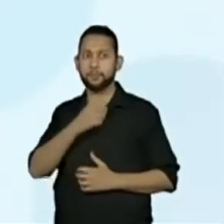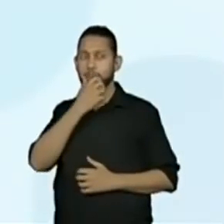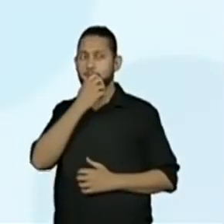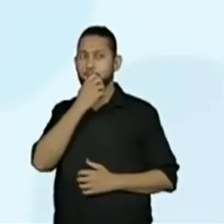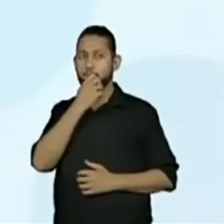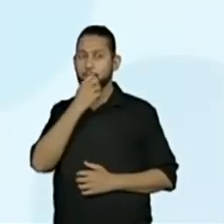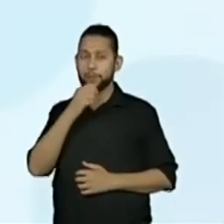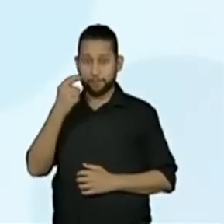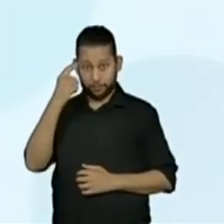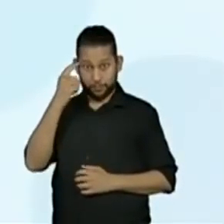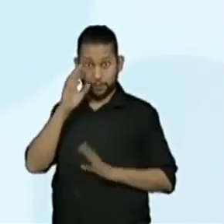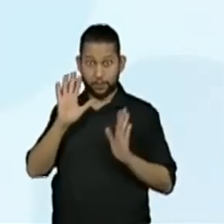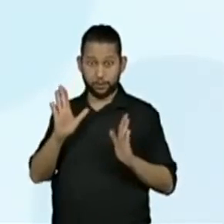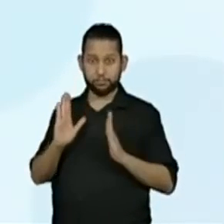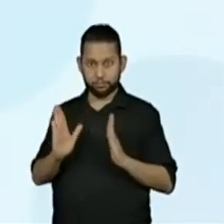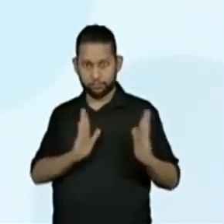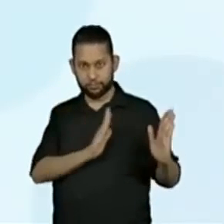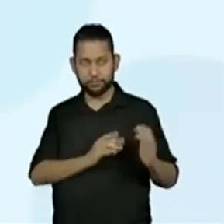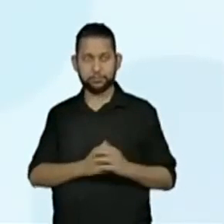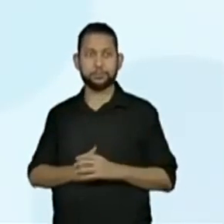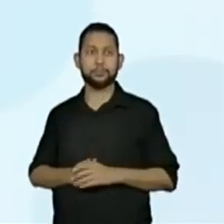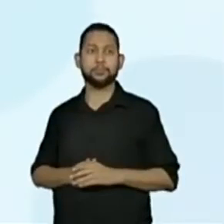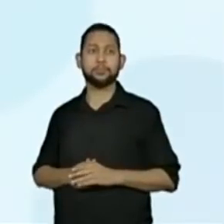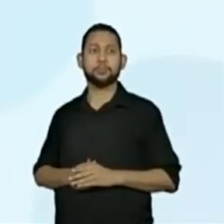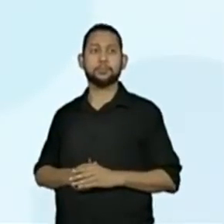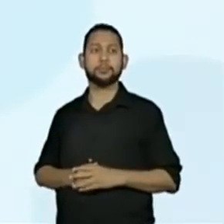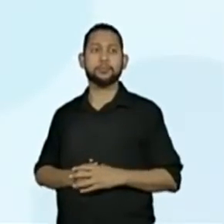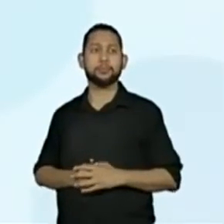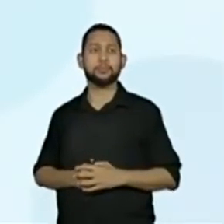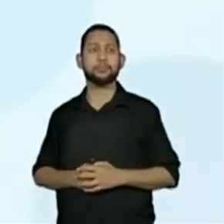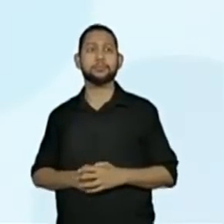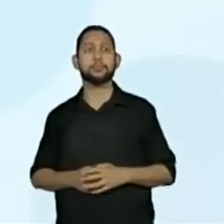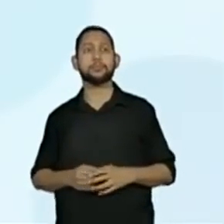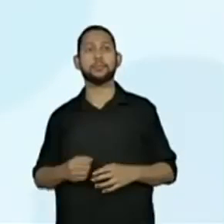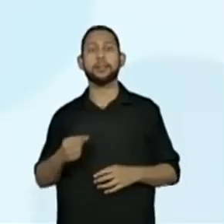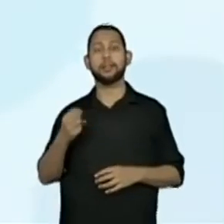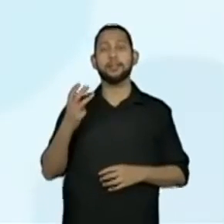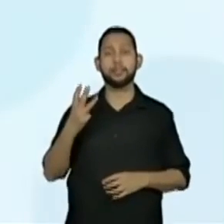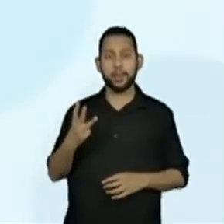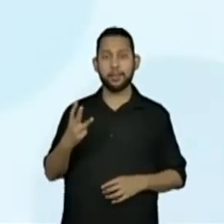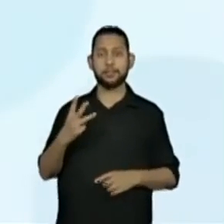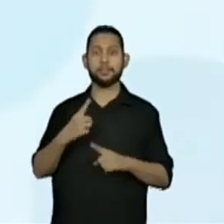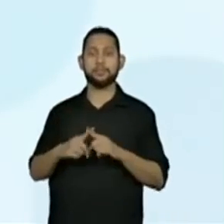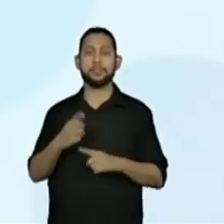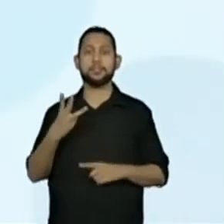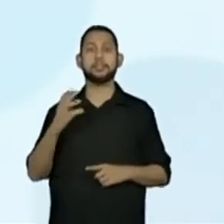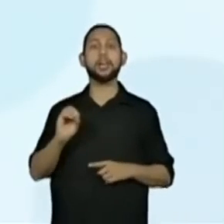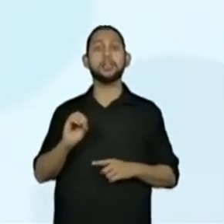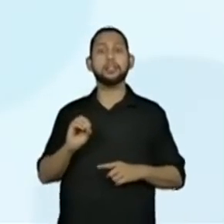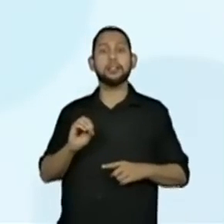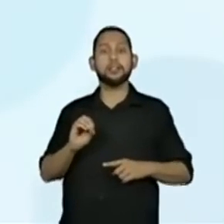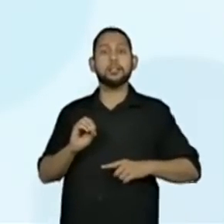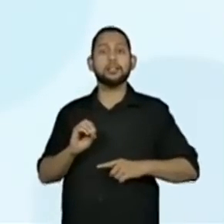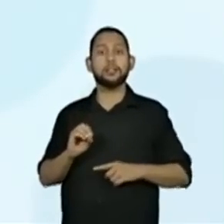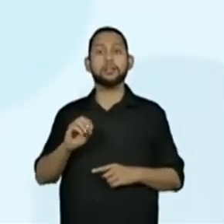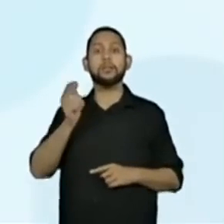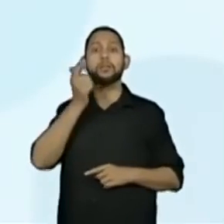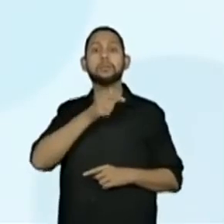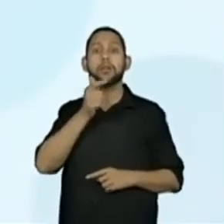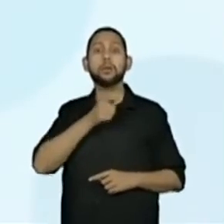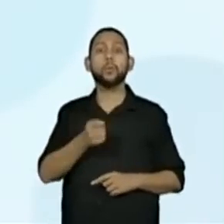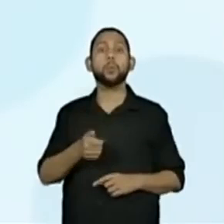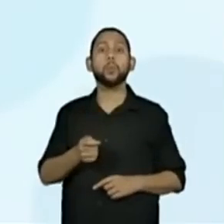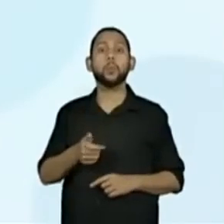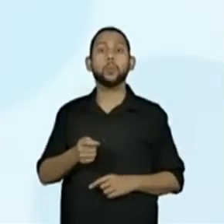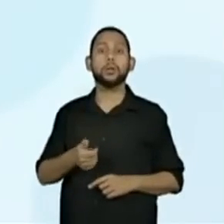Bom vamos lá por partes a três vezes 30 centavos eu vou